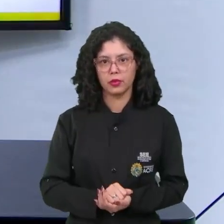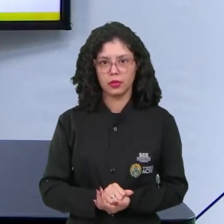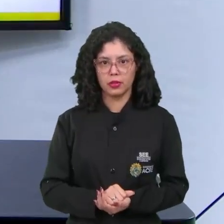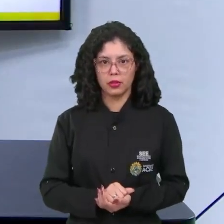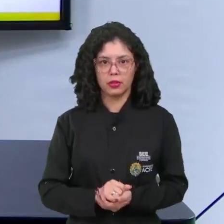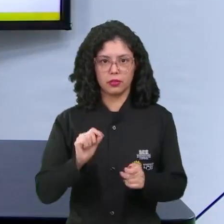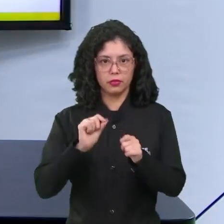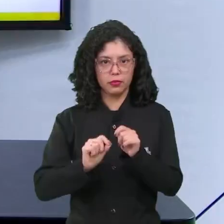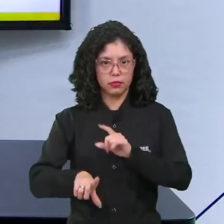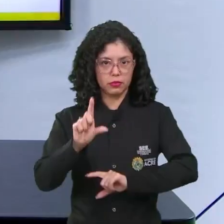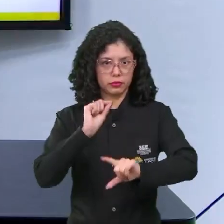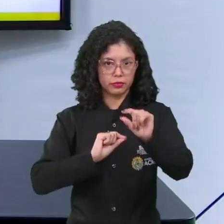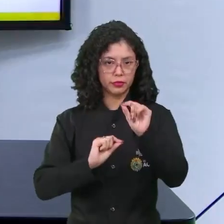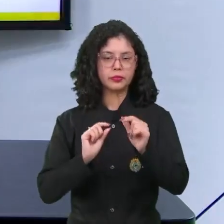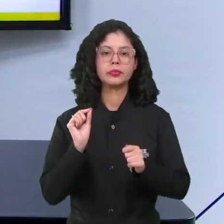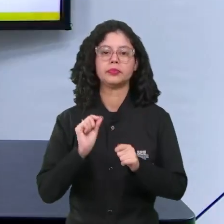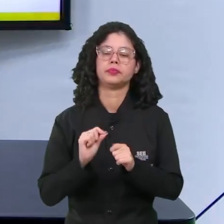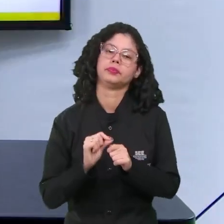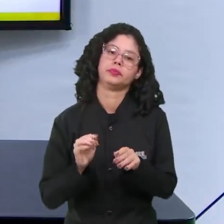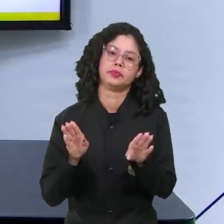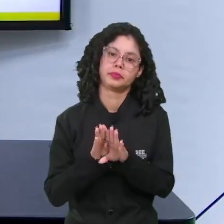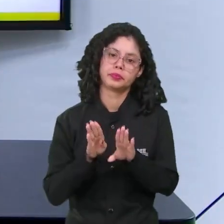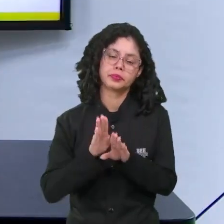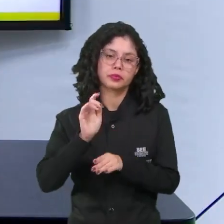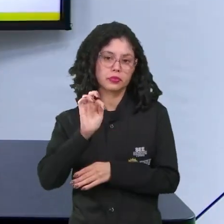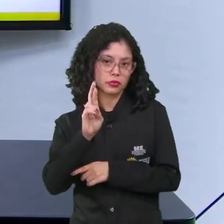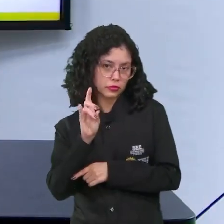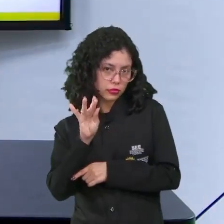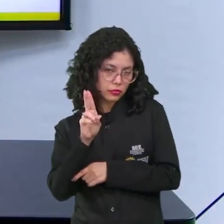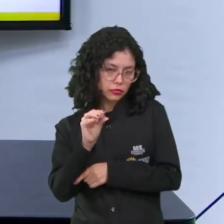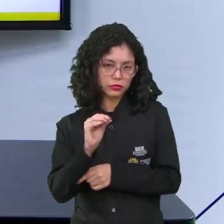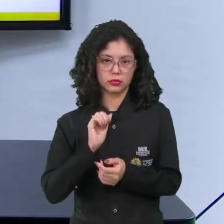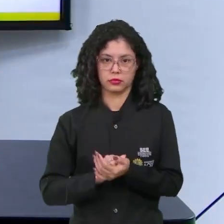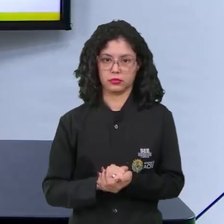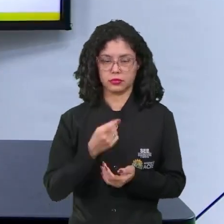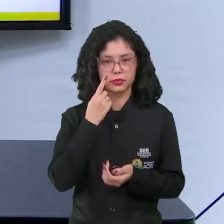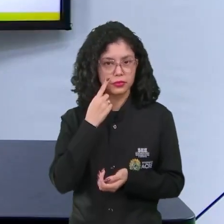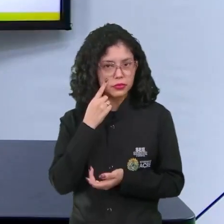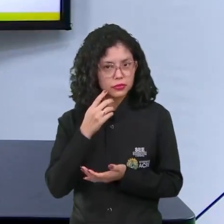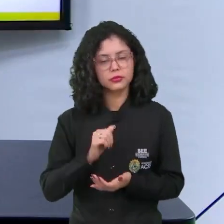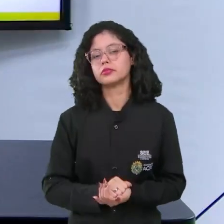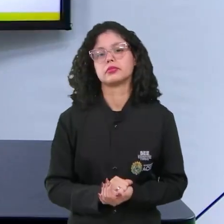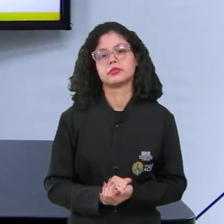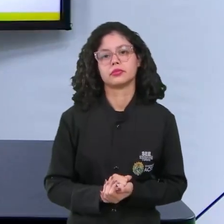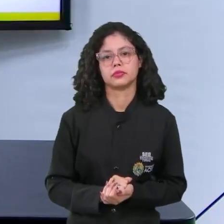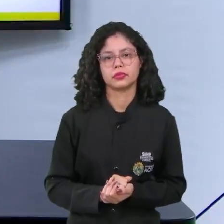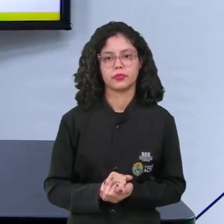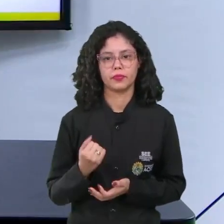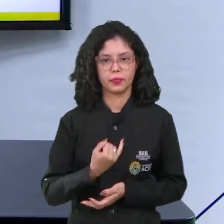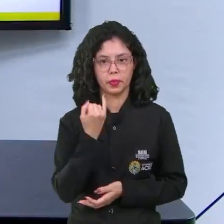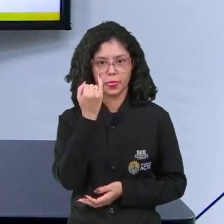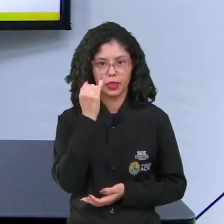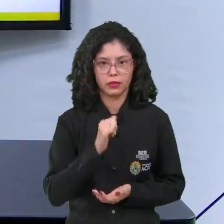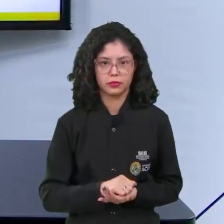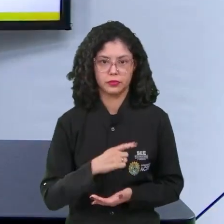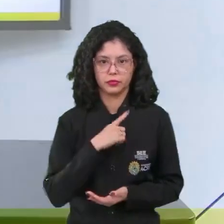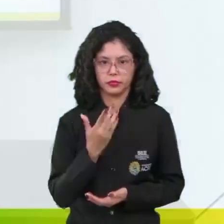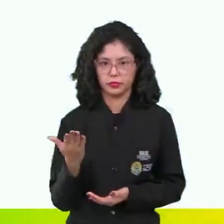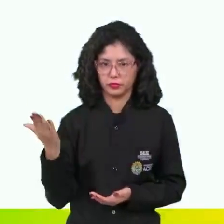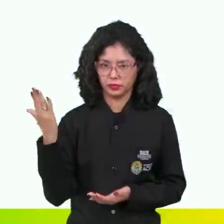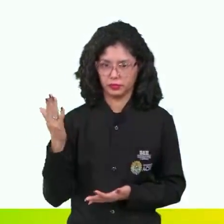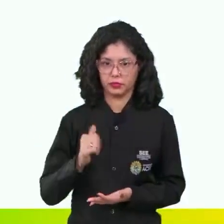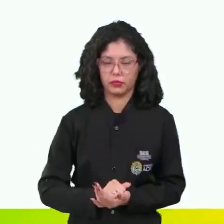curadoria, essa seleção feita pelo algoritmo, ela deve ser observada de maneira criteriosa. E aí eu tenho aí na tela